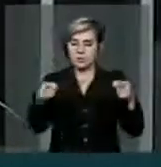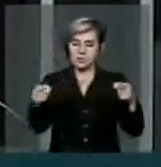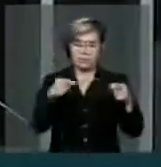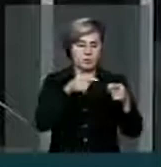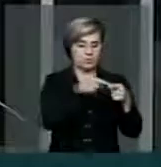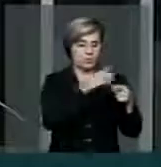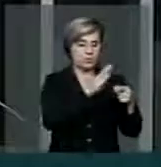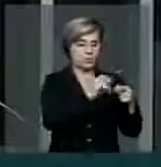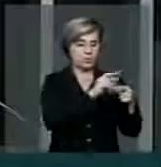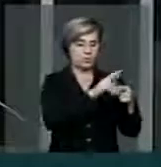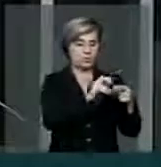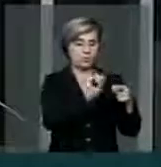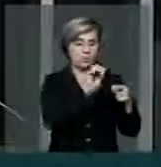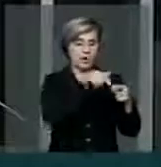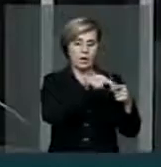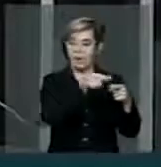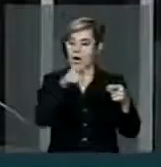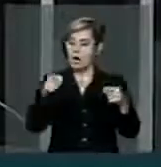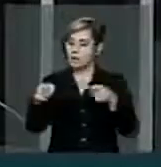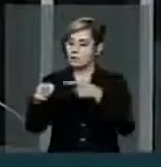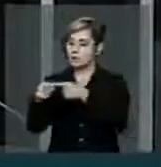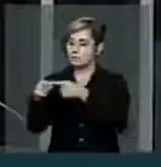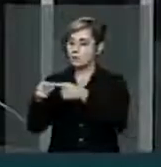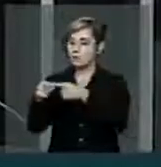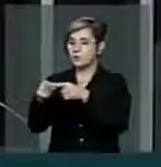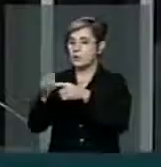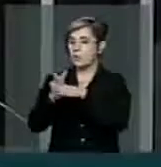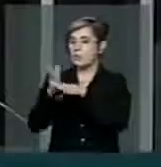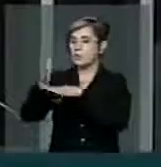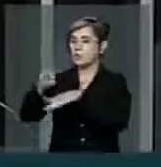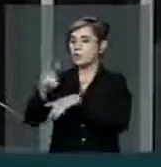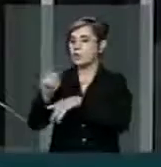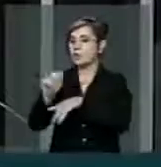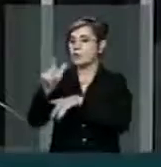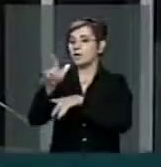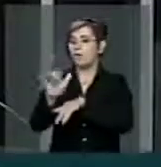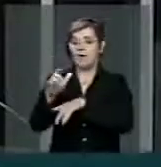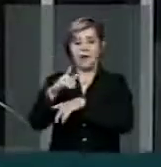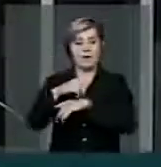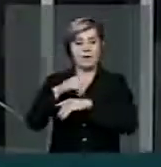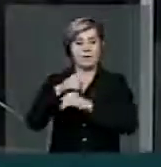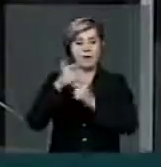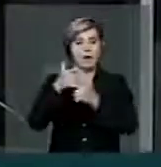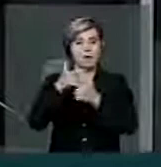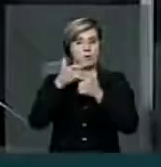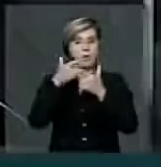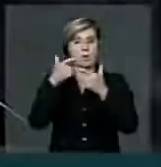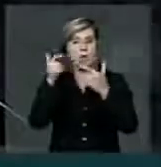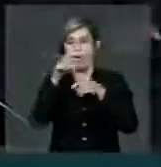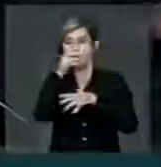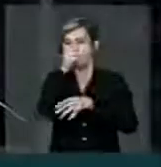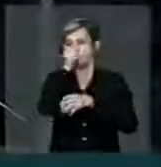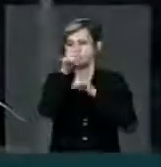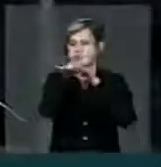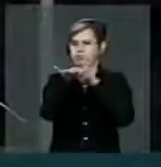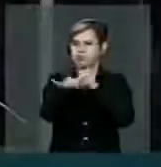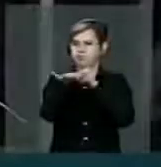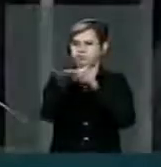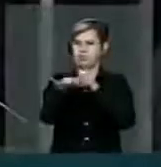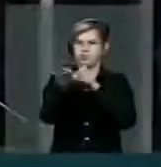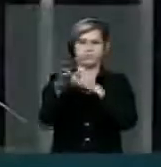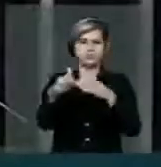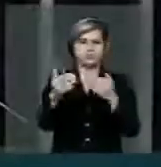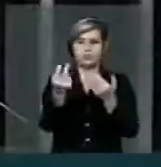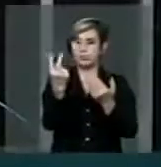a portaria da Vale, no Anjo da Guarda, apresenta alto índice de congestionamento. Nos